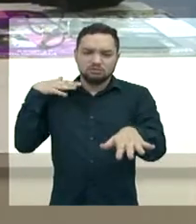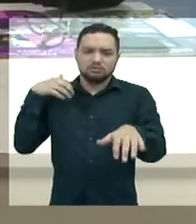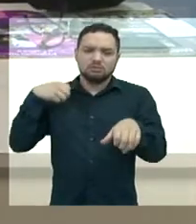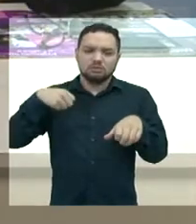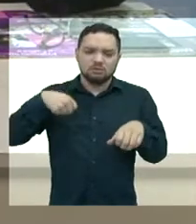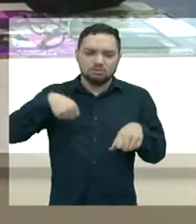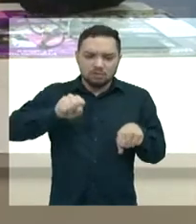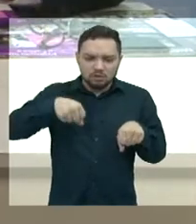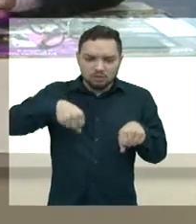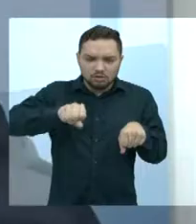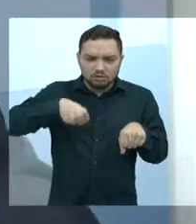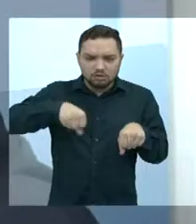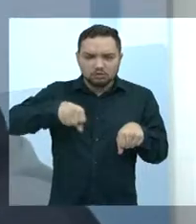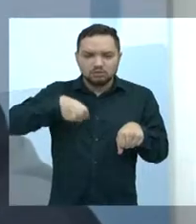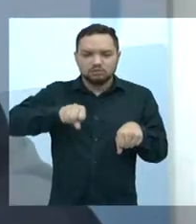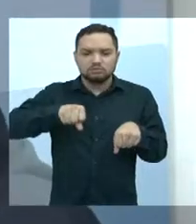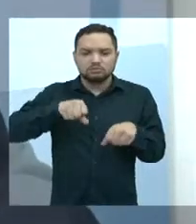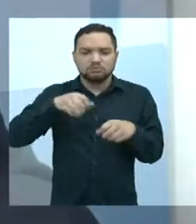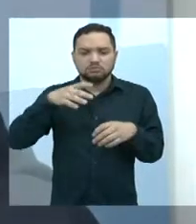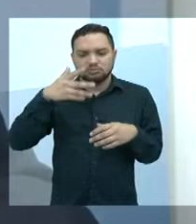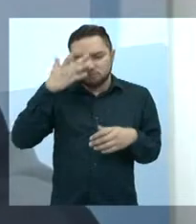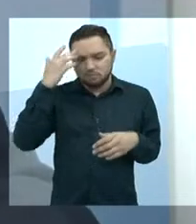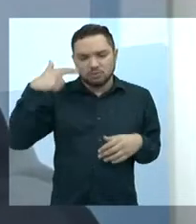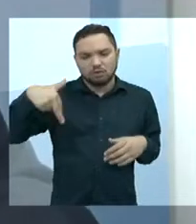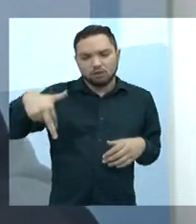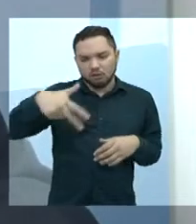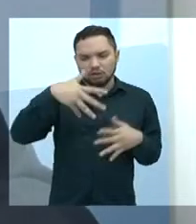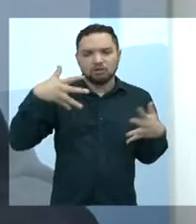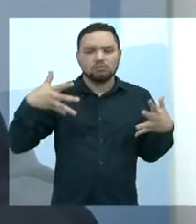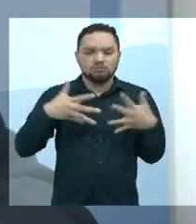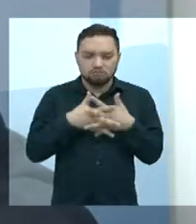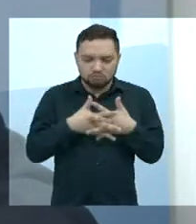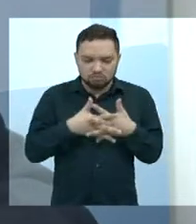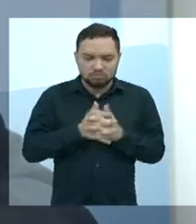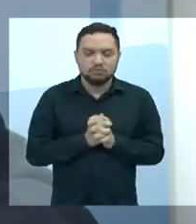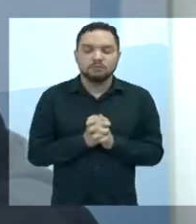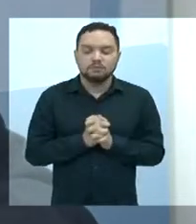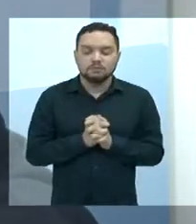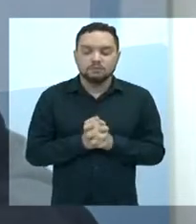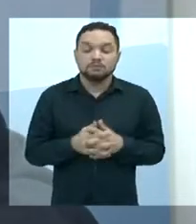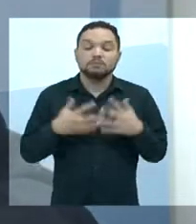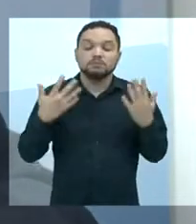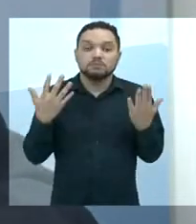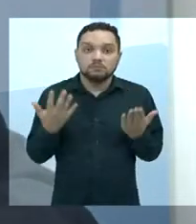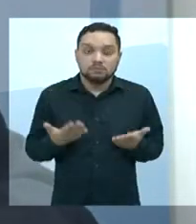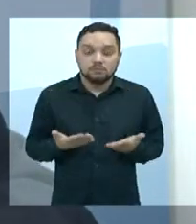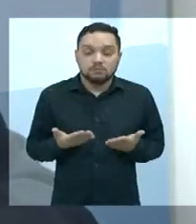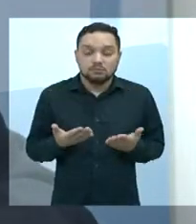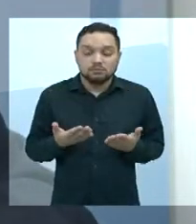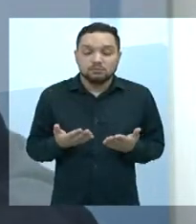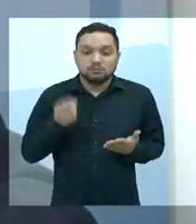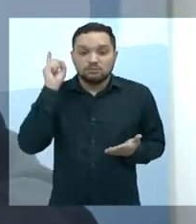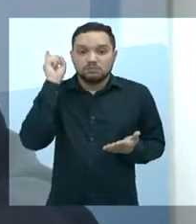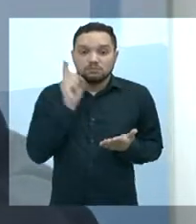motoqueiros, até os moradores caminhando. Então, houve realmente esse meu